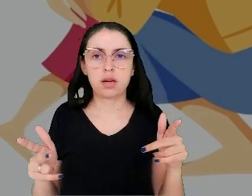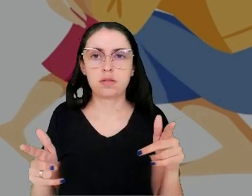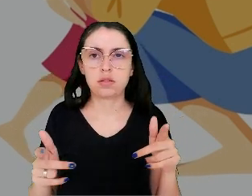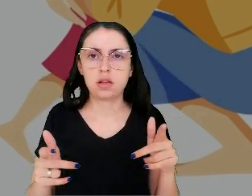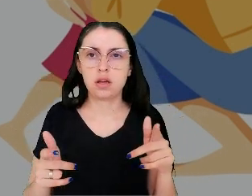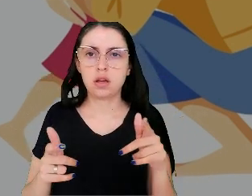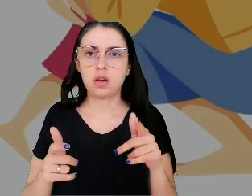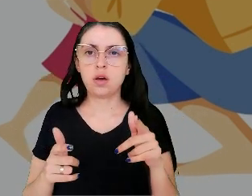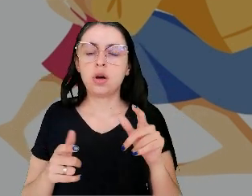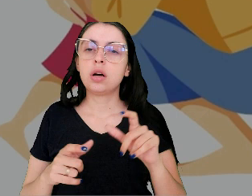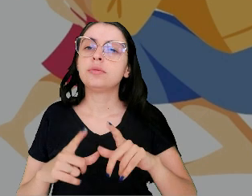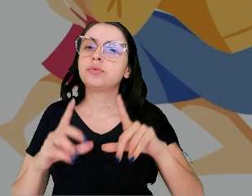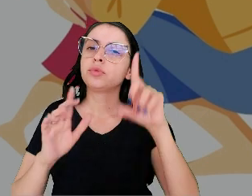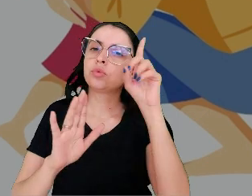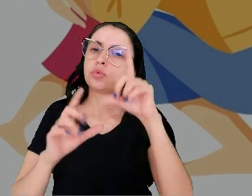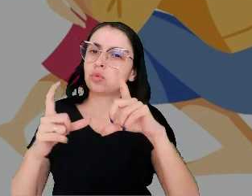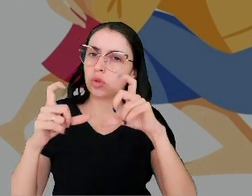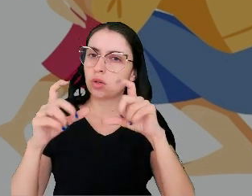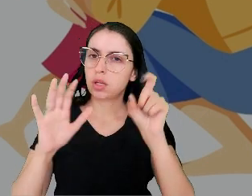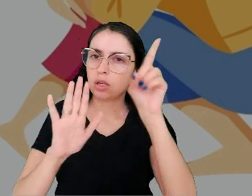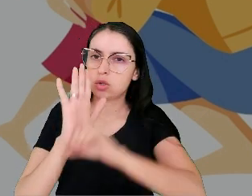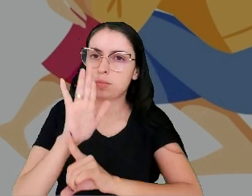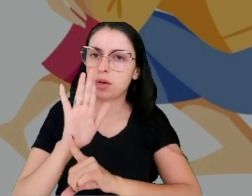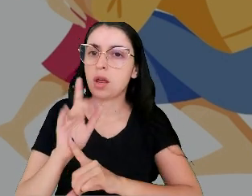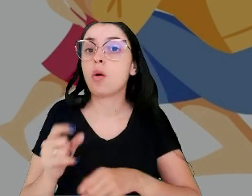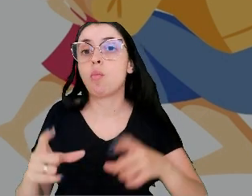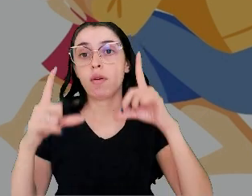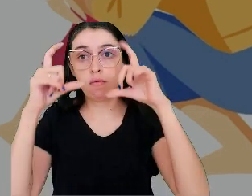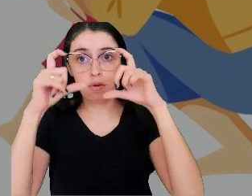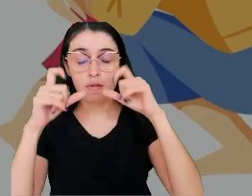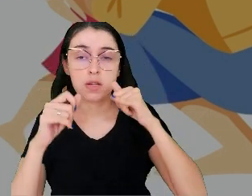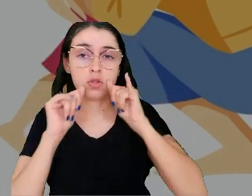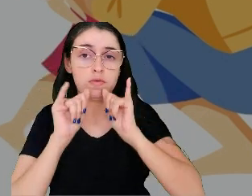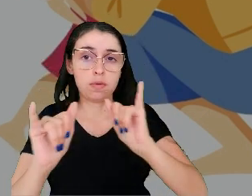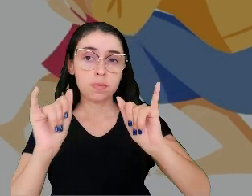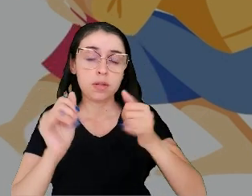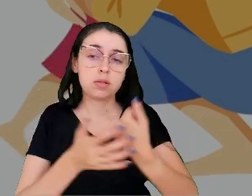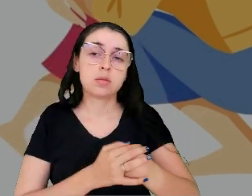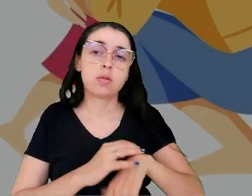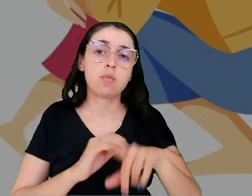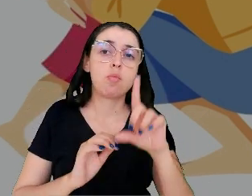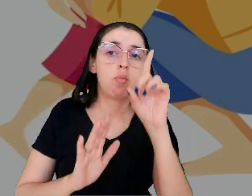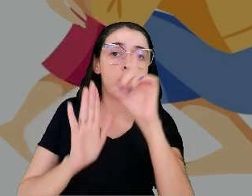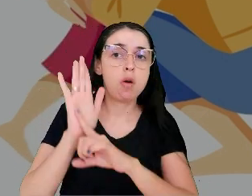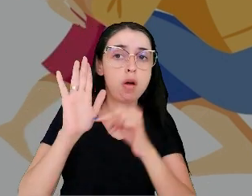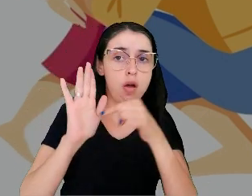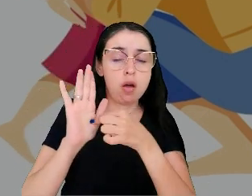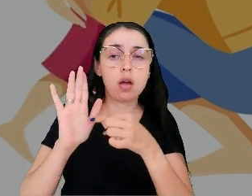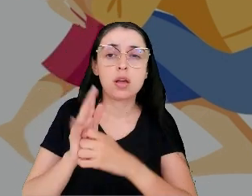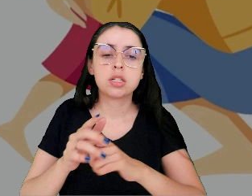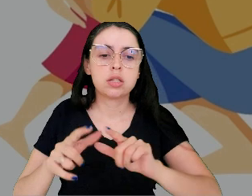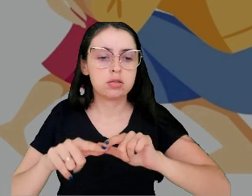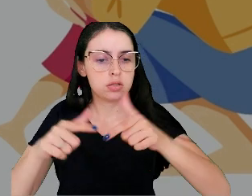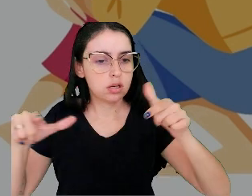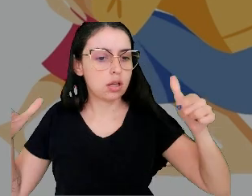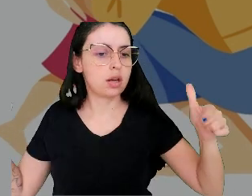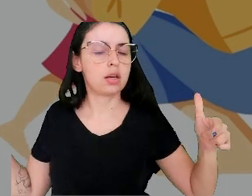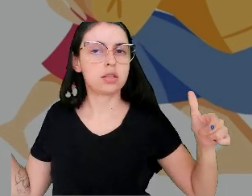a fotografia documental e a fotografia de notícias é que a fotografia documental ela se